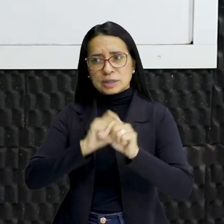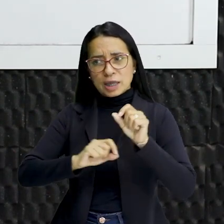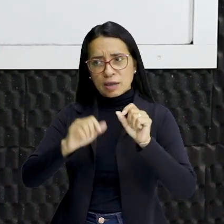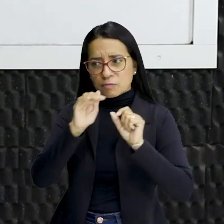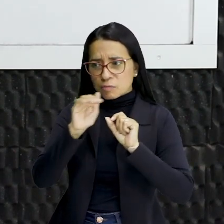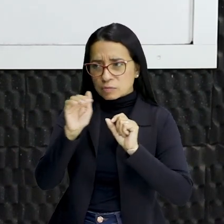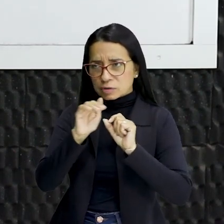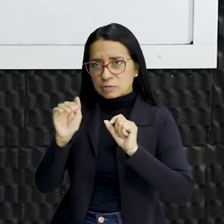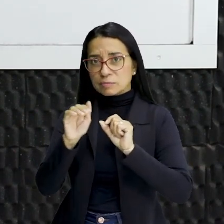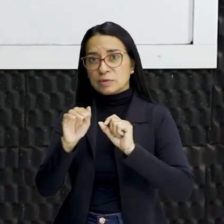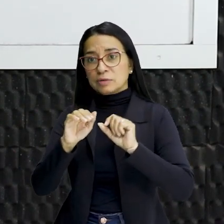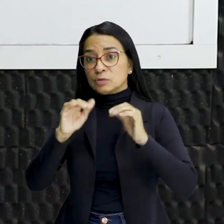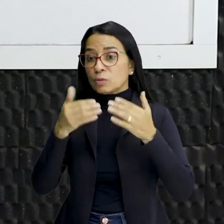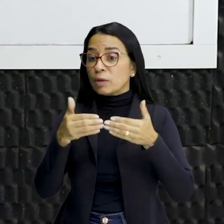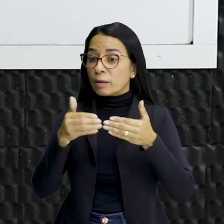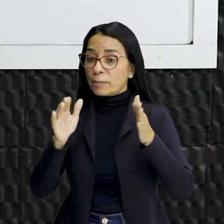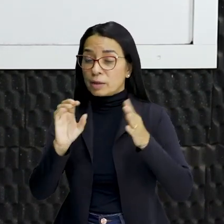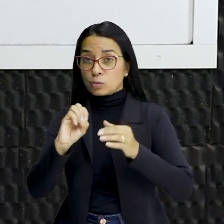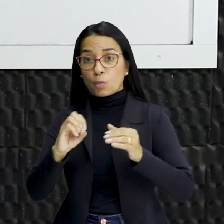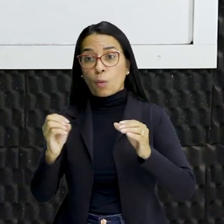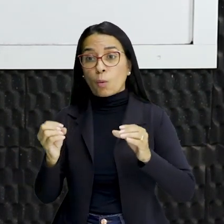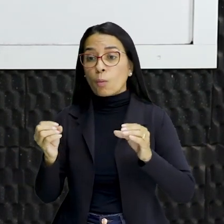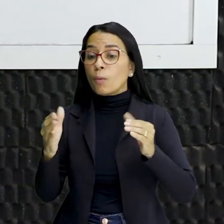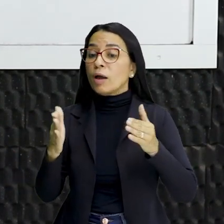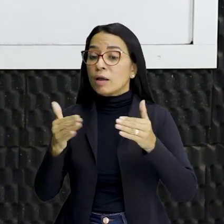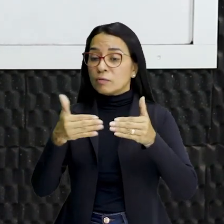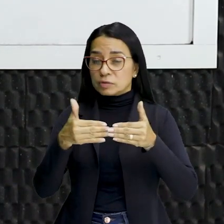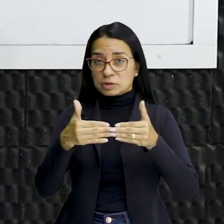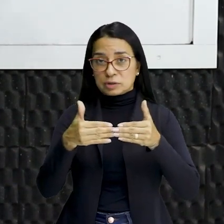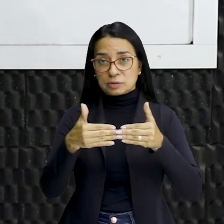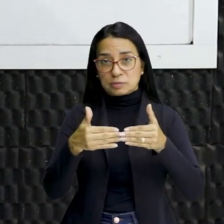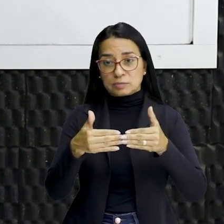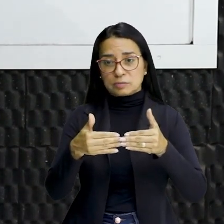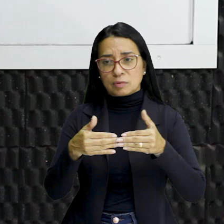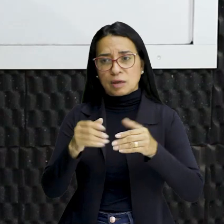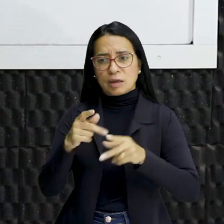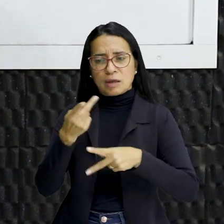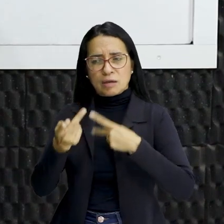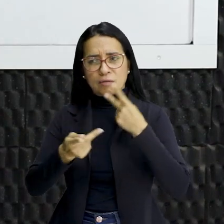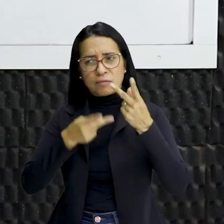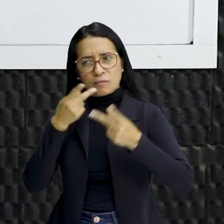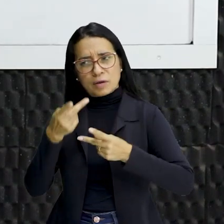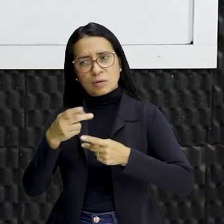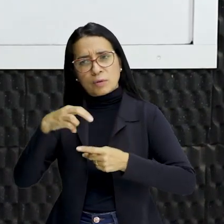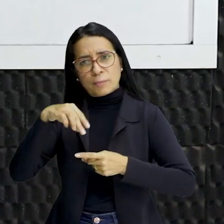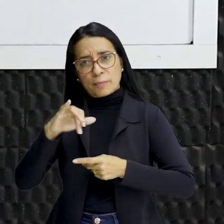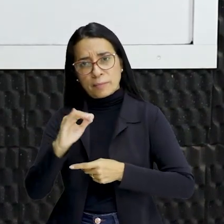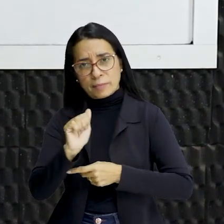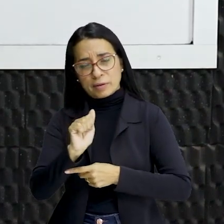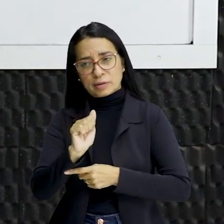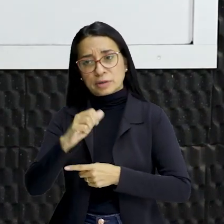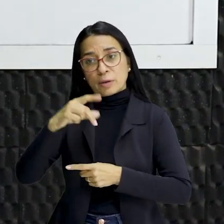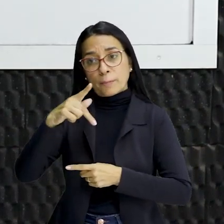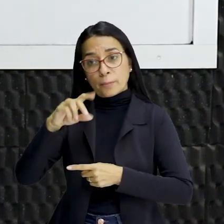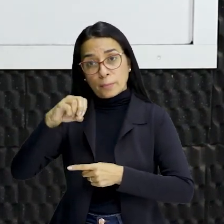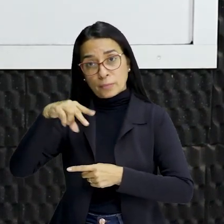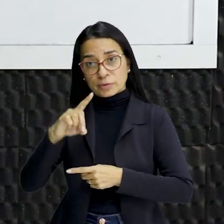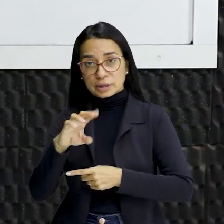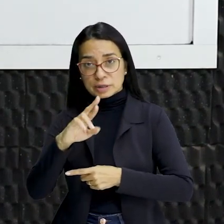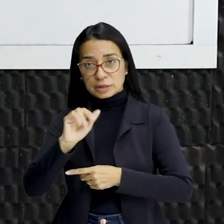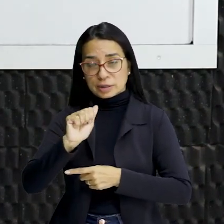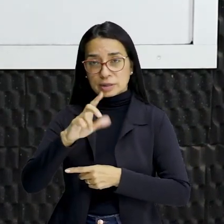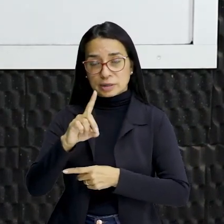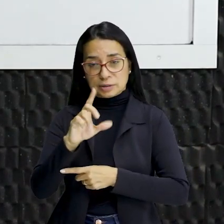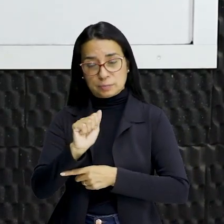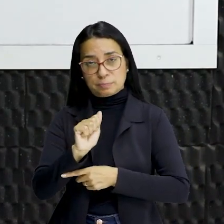então Observe os intervalos com diabetes e quando é fechado professor se falou em média ponderada né Aí você tem os